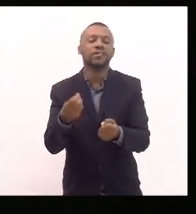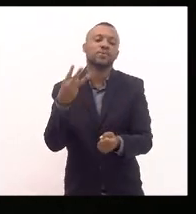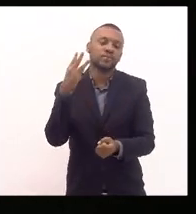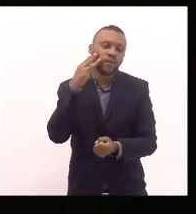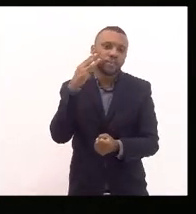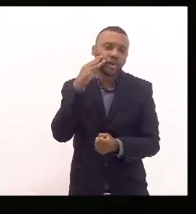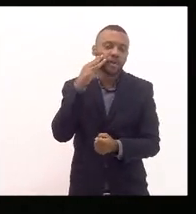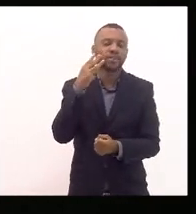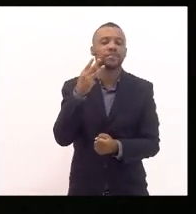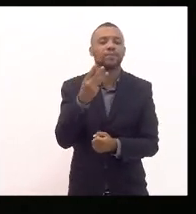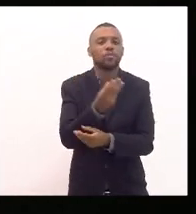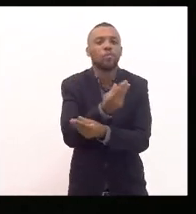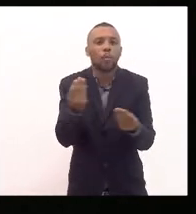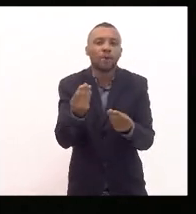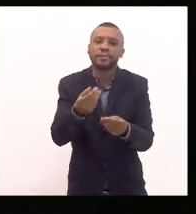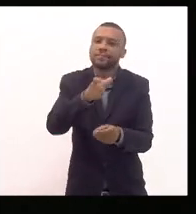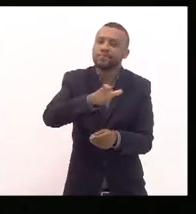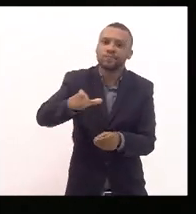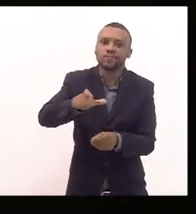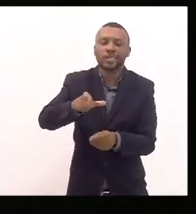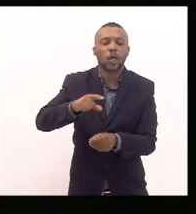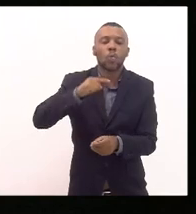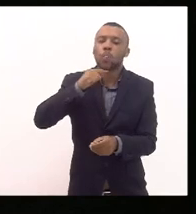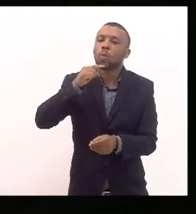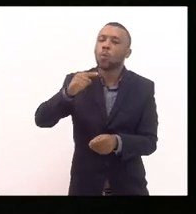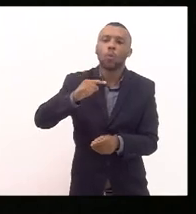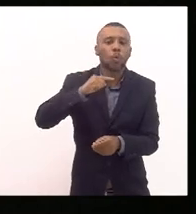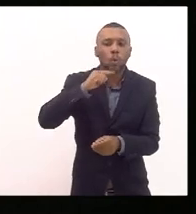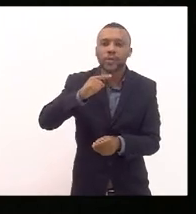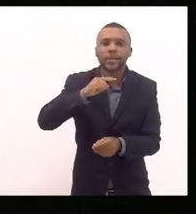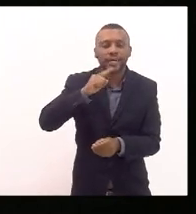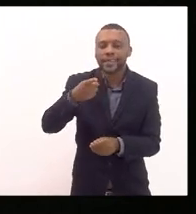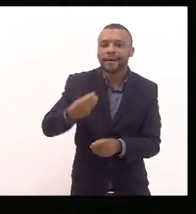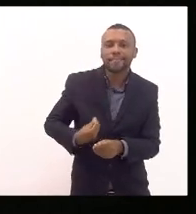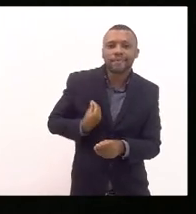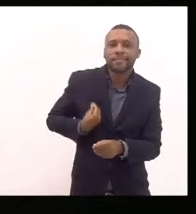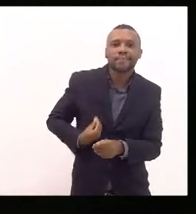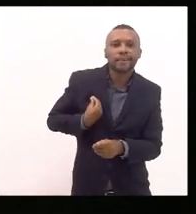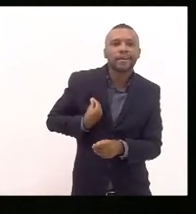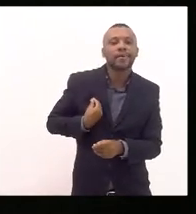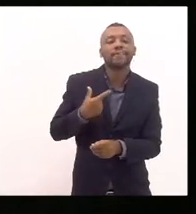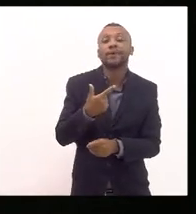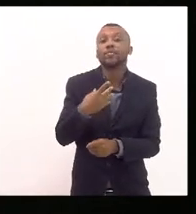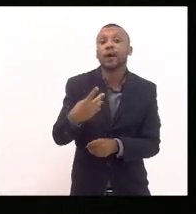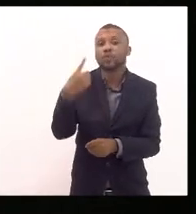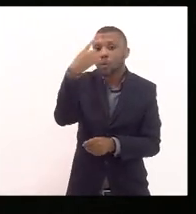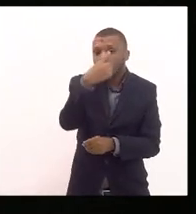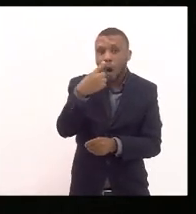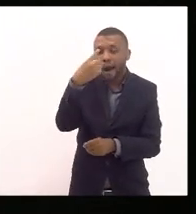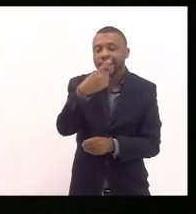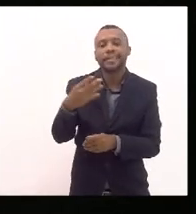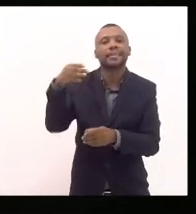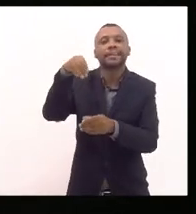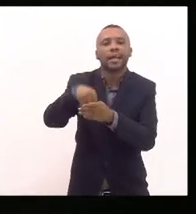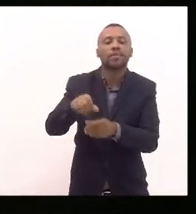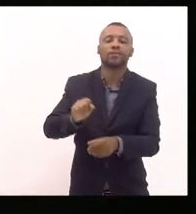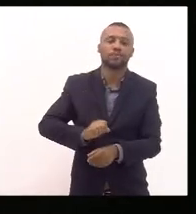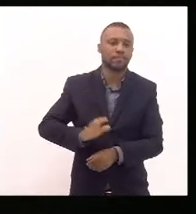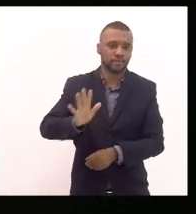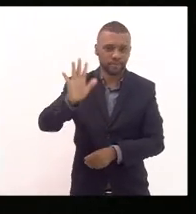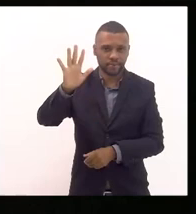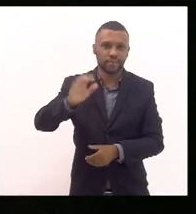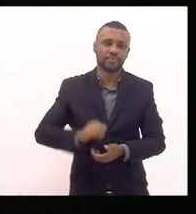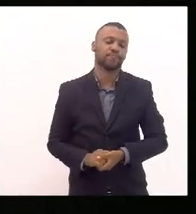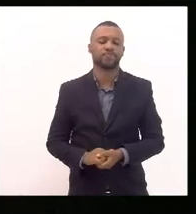muita gente aqui não conseguiria viver mais do que 24 horas eu não sei nem se chegaria às 24